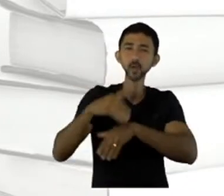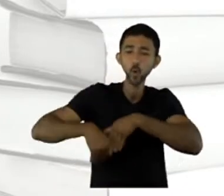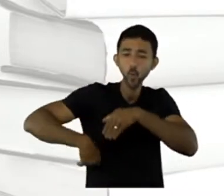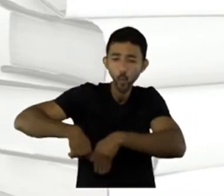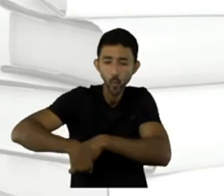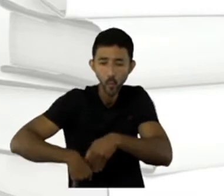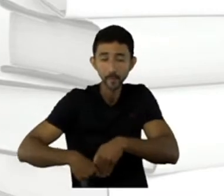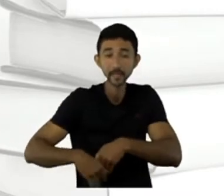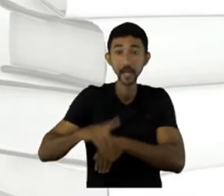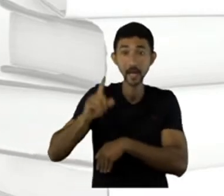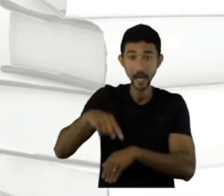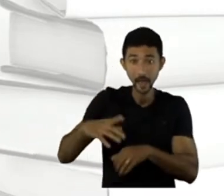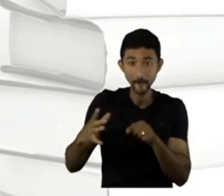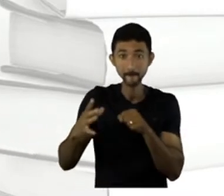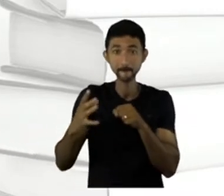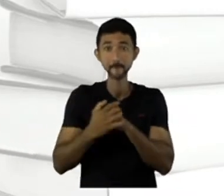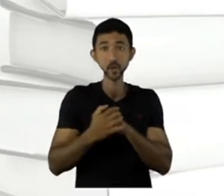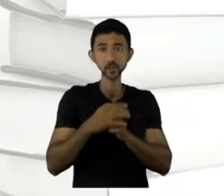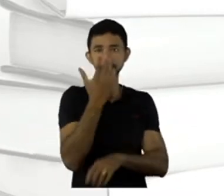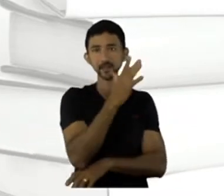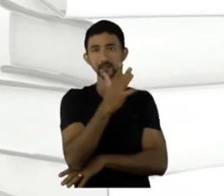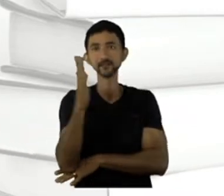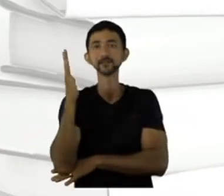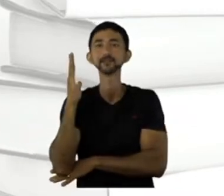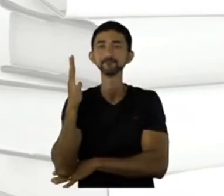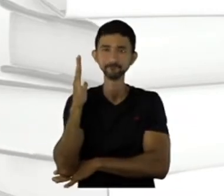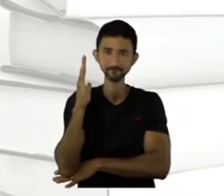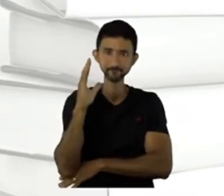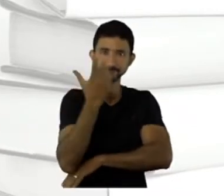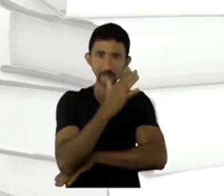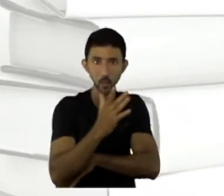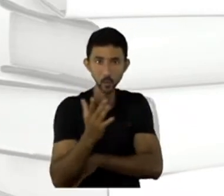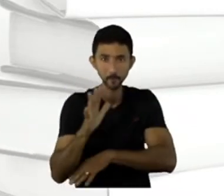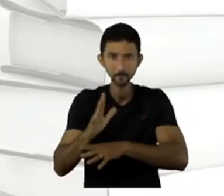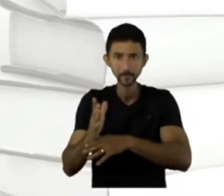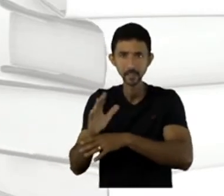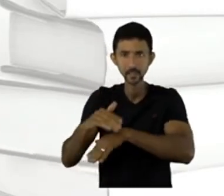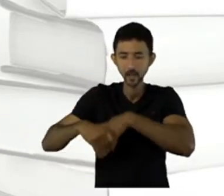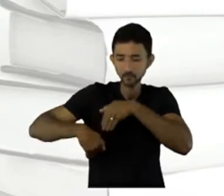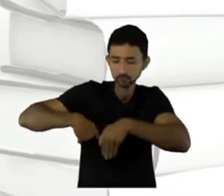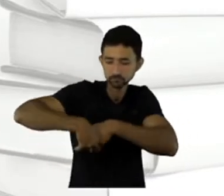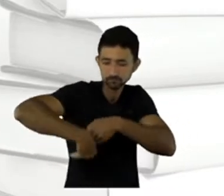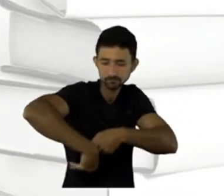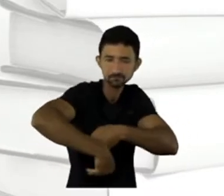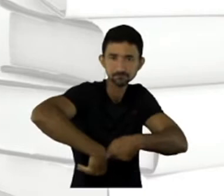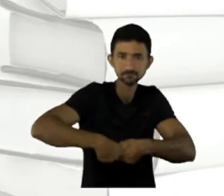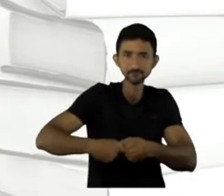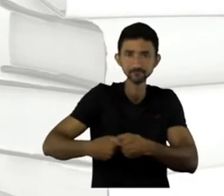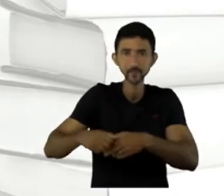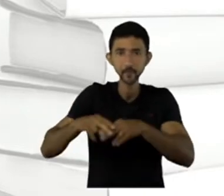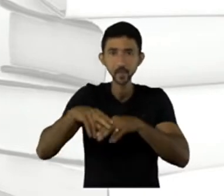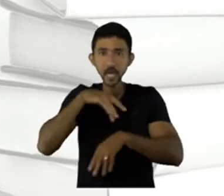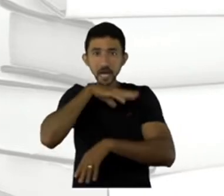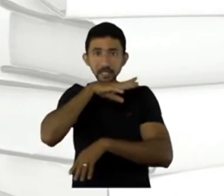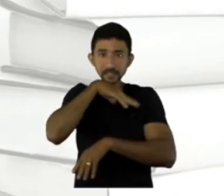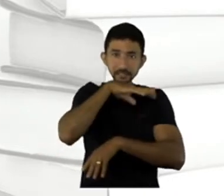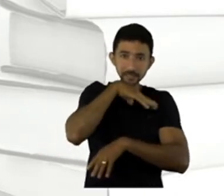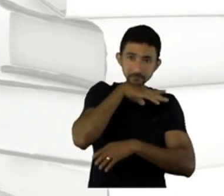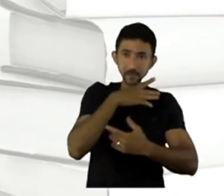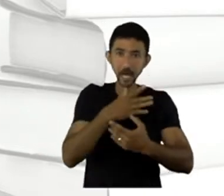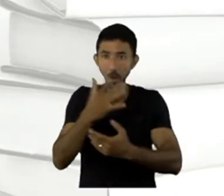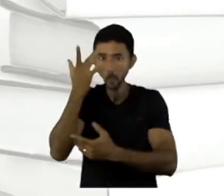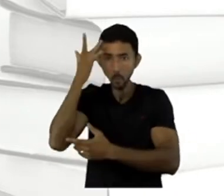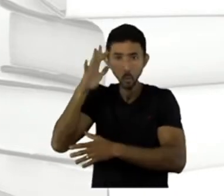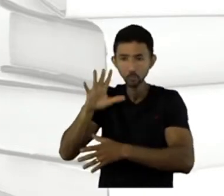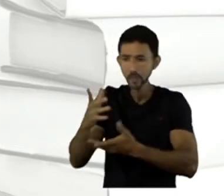curupira. Ele é o protetor da natureza. O curupira anda com os pés ao contrário, por isso os animais muitas vezes